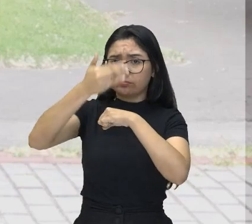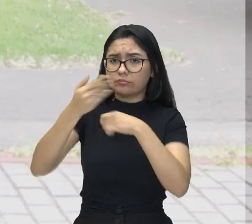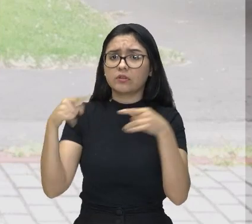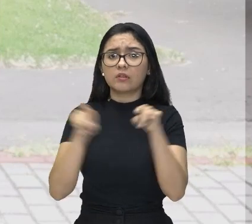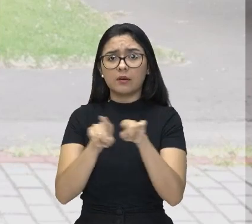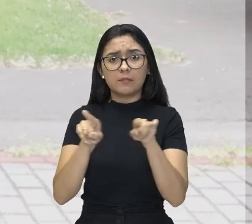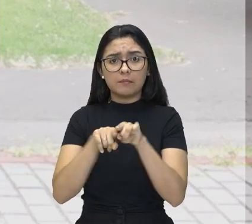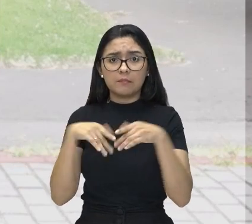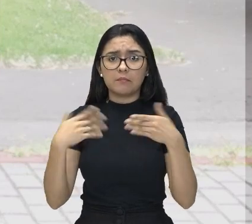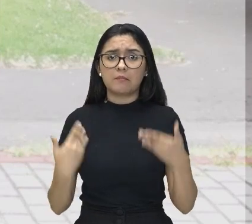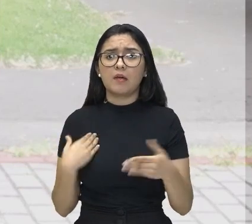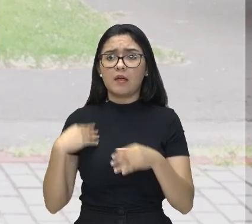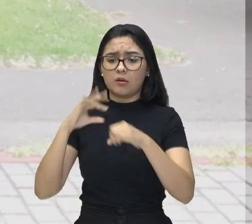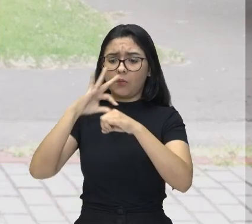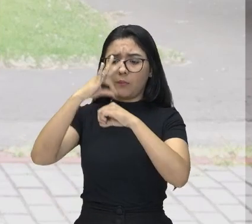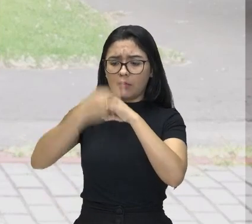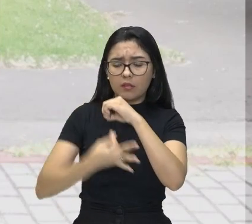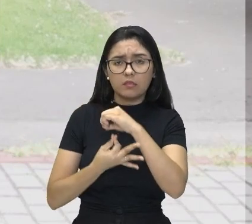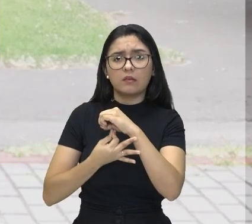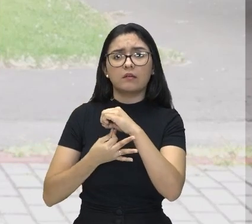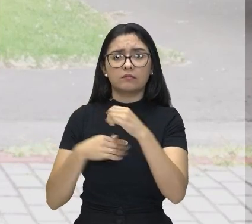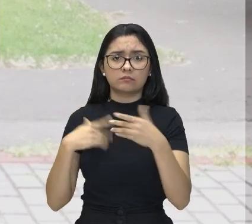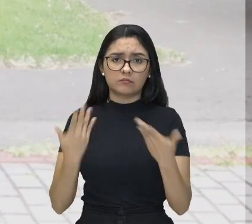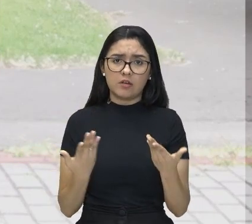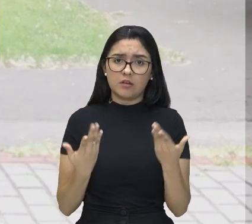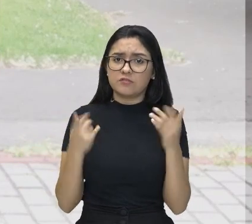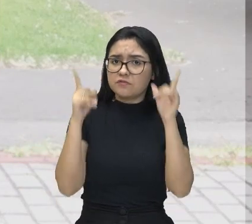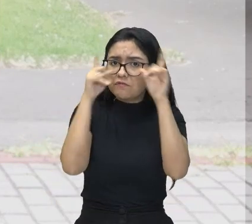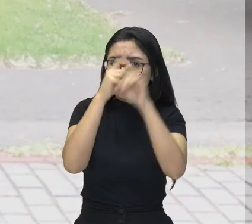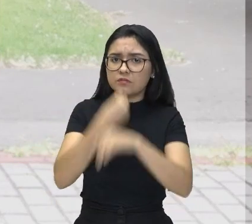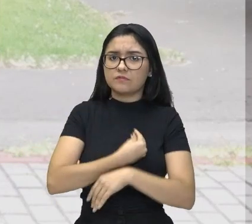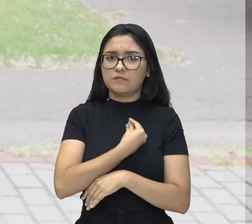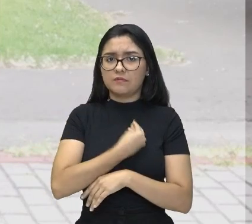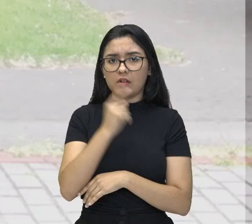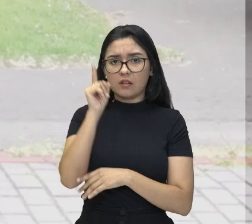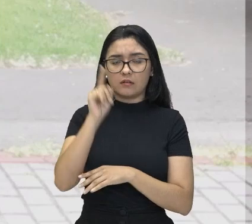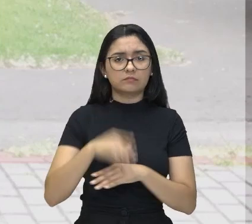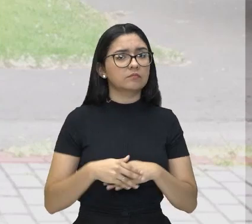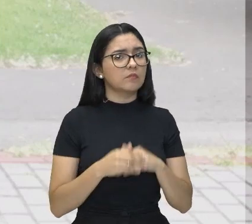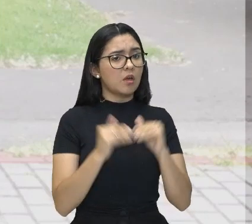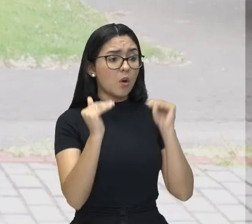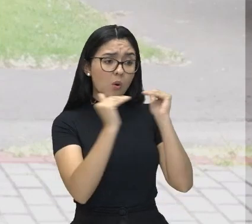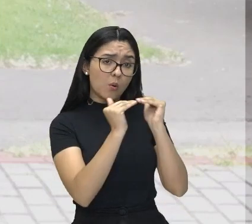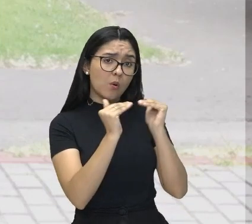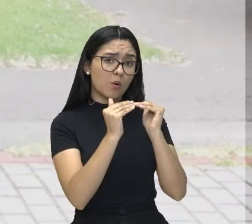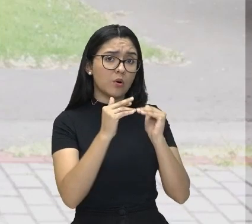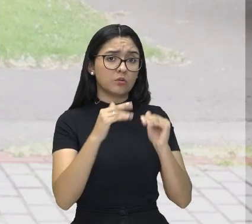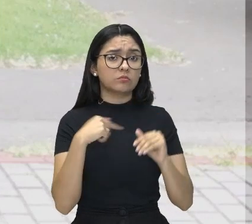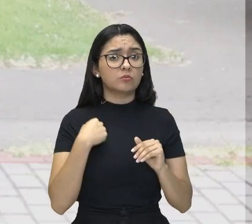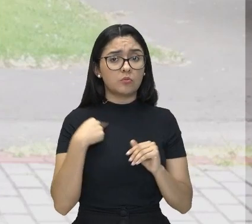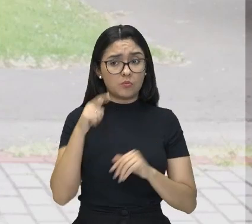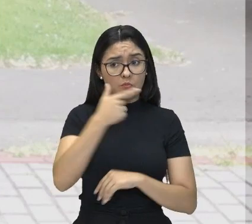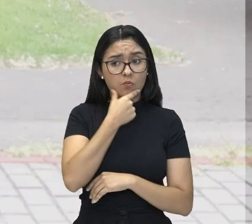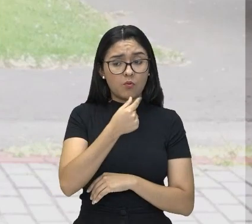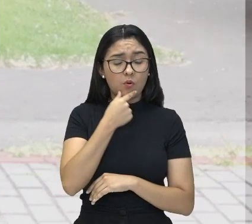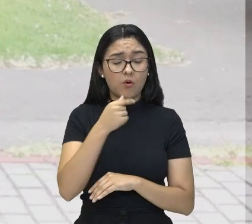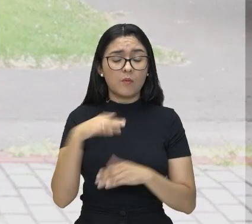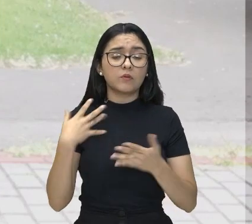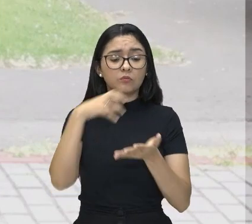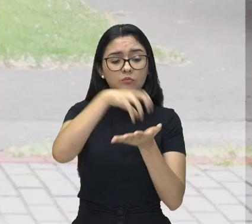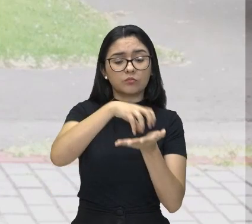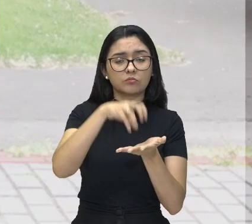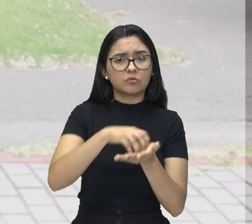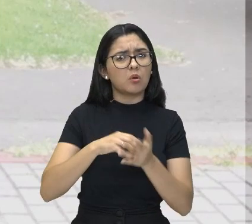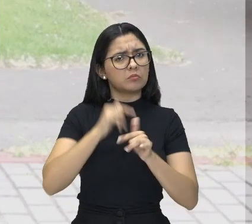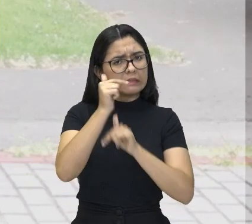condições extremas do planeta, que são obstáculos enormes para a sobrevivência humana. Concordo com o Rodrigo. As agências espaciais estão trabalhando